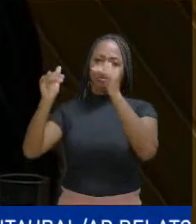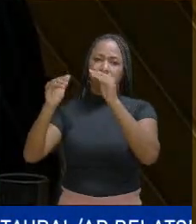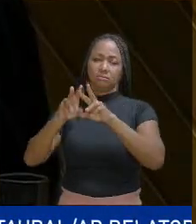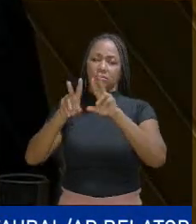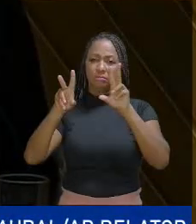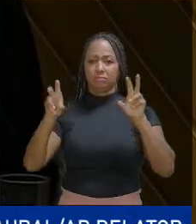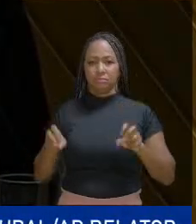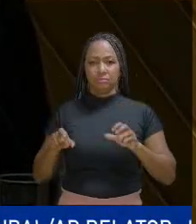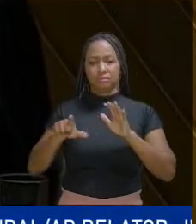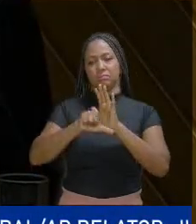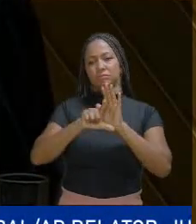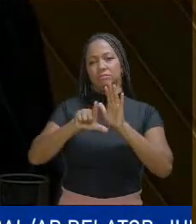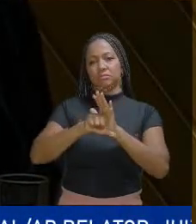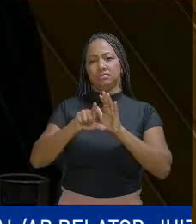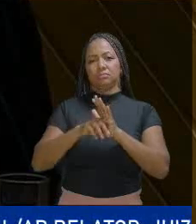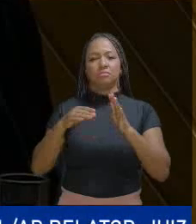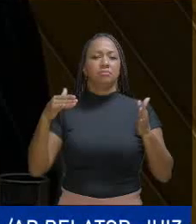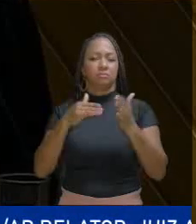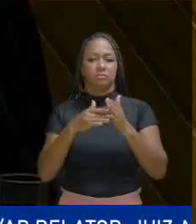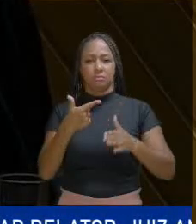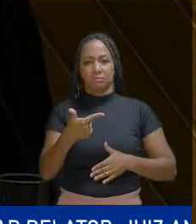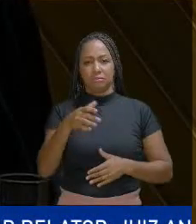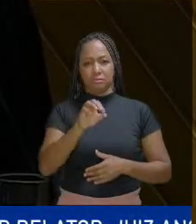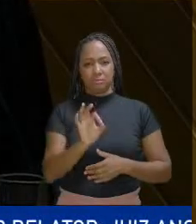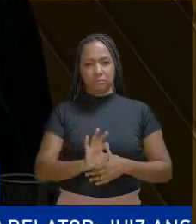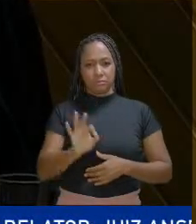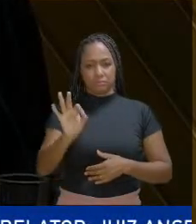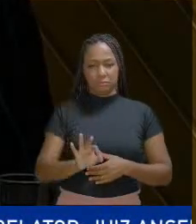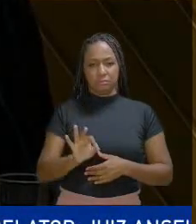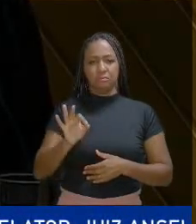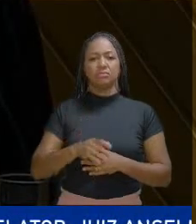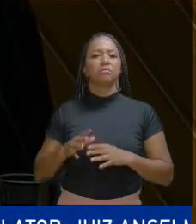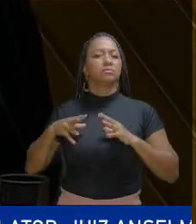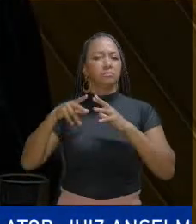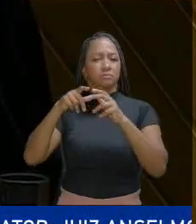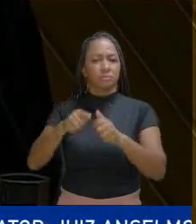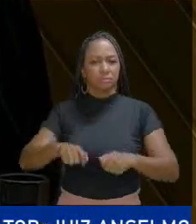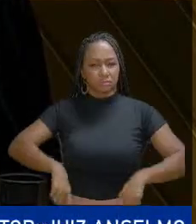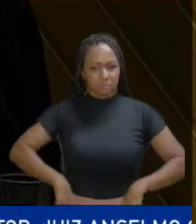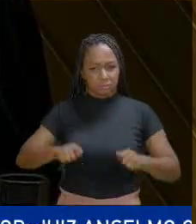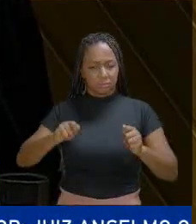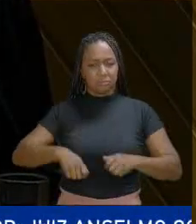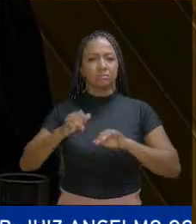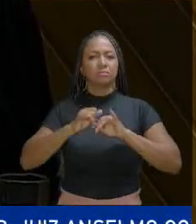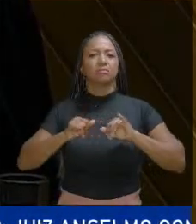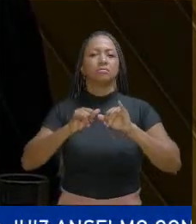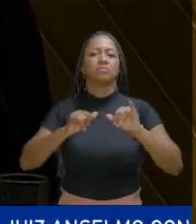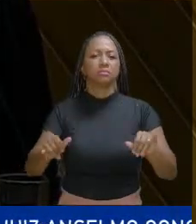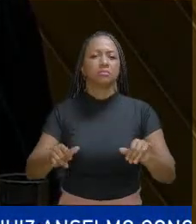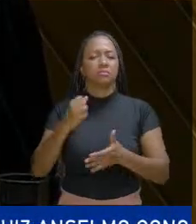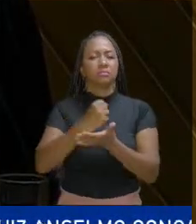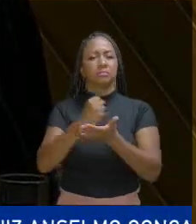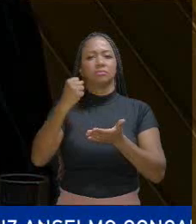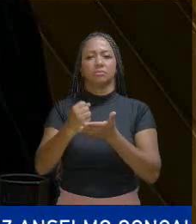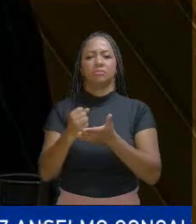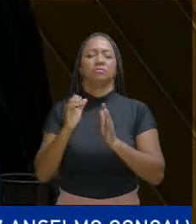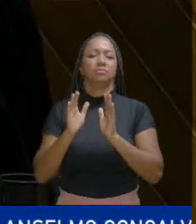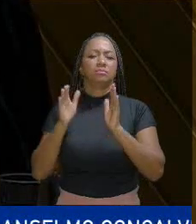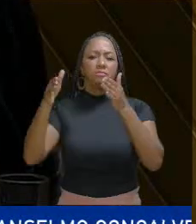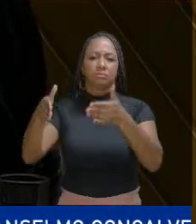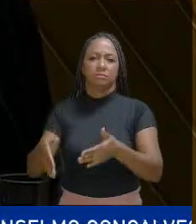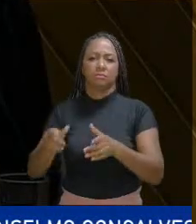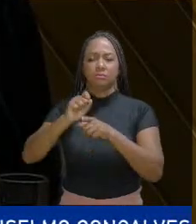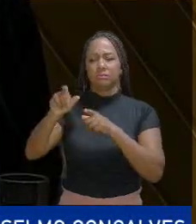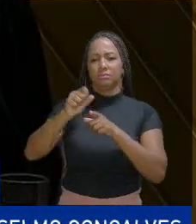Sobre o tema, a lei estabelece o limite de 20% em relação ao total dos gastos de campanha contratados para fins